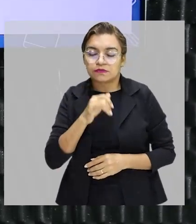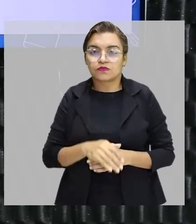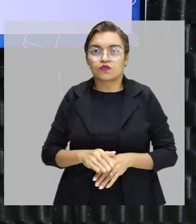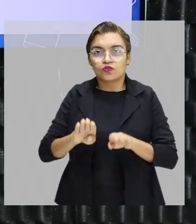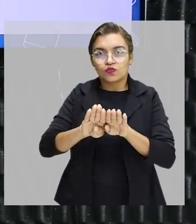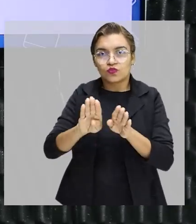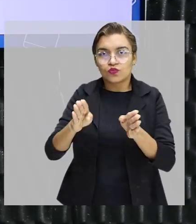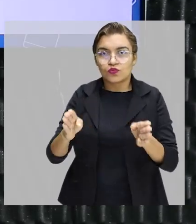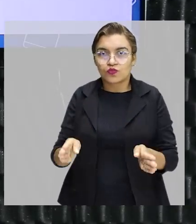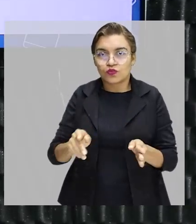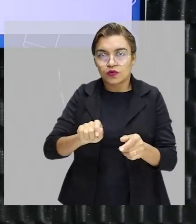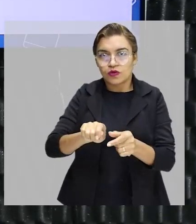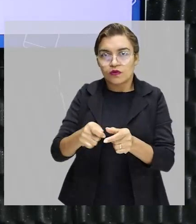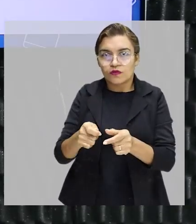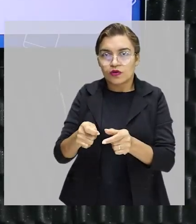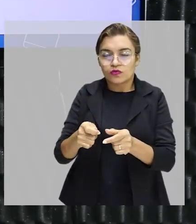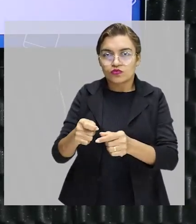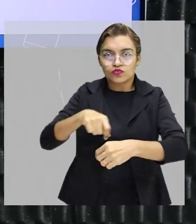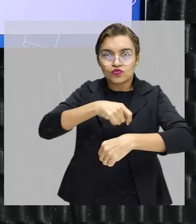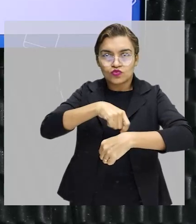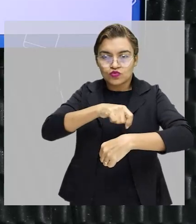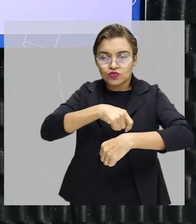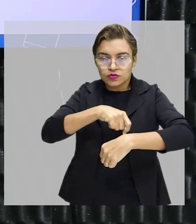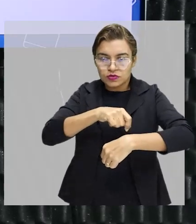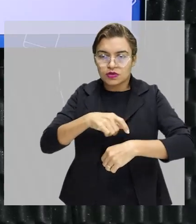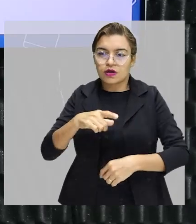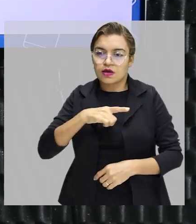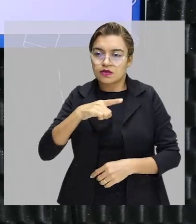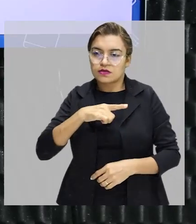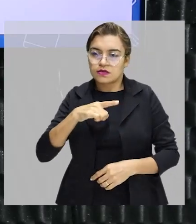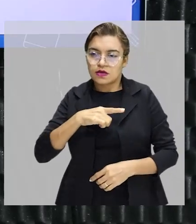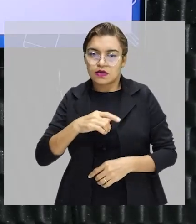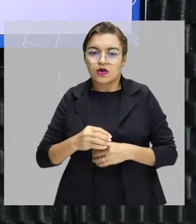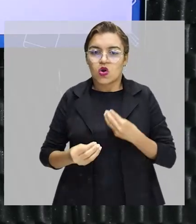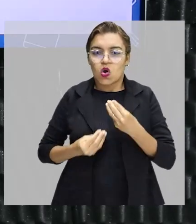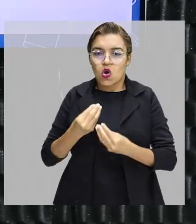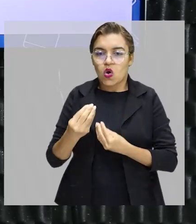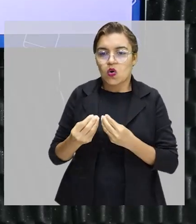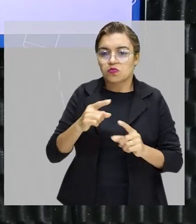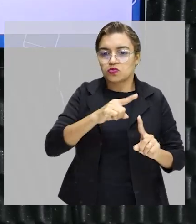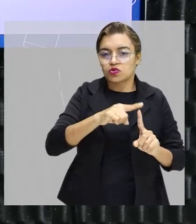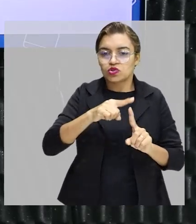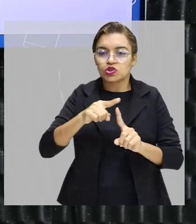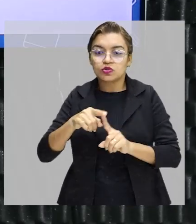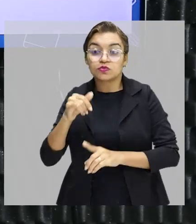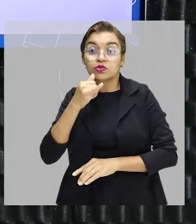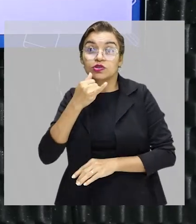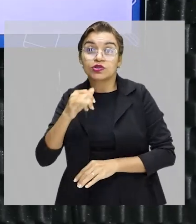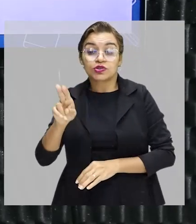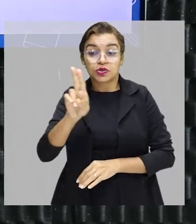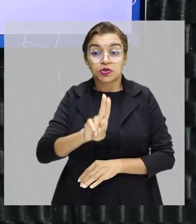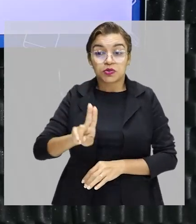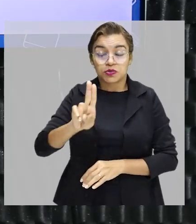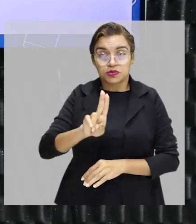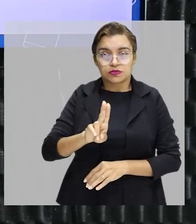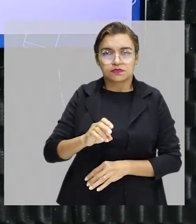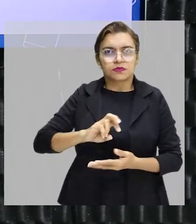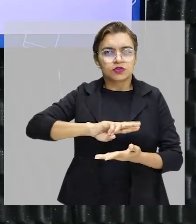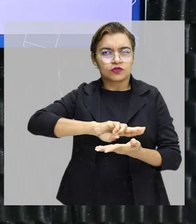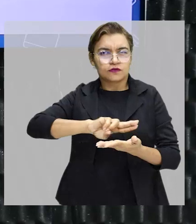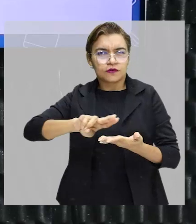de energia que ele utiliza. O gráfico abaixo mostra a eficiência de diferentes tipos de fogão. Então, nós temos